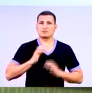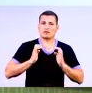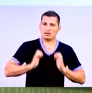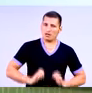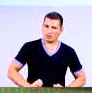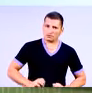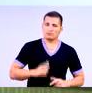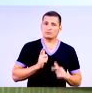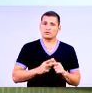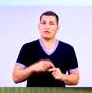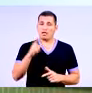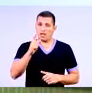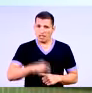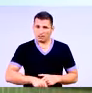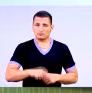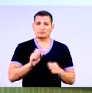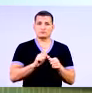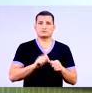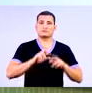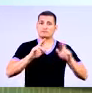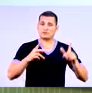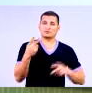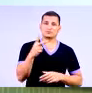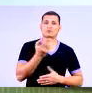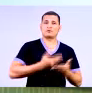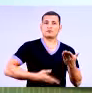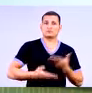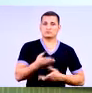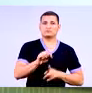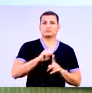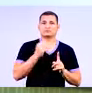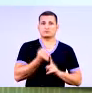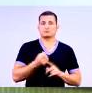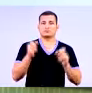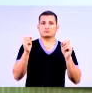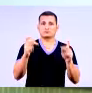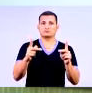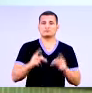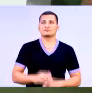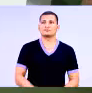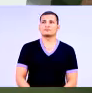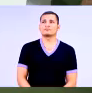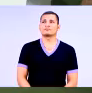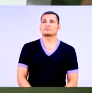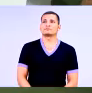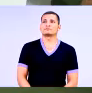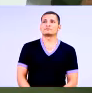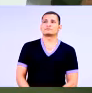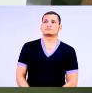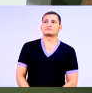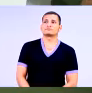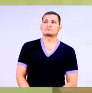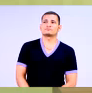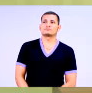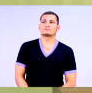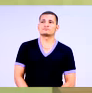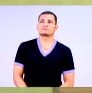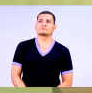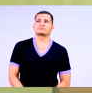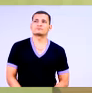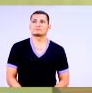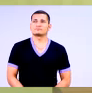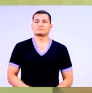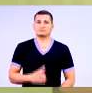vai fazer a diferença nas suas relações sociais, ok? Vamos lá, professor, mais alguma observação? Tem na verdade,